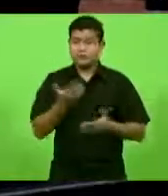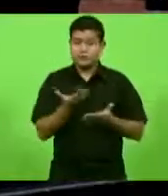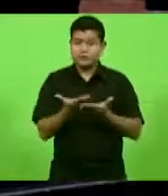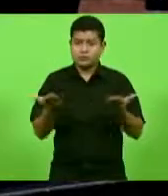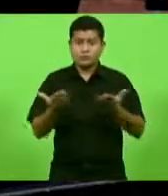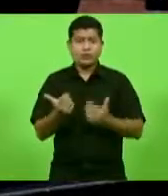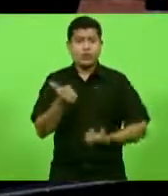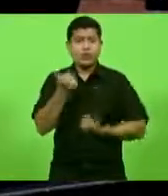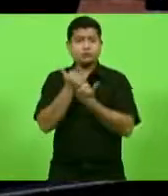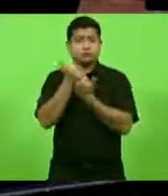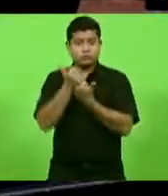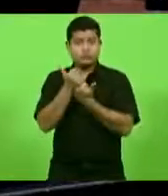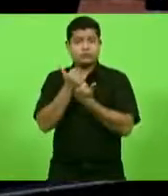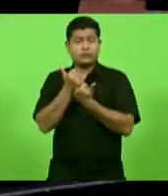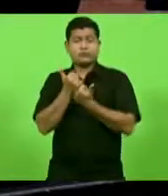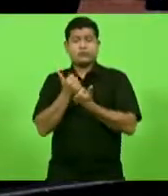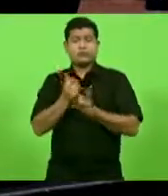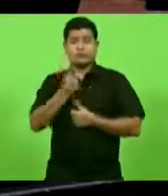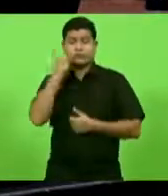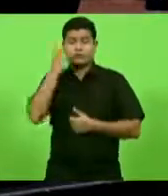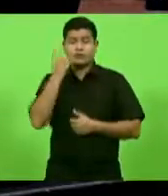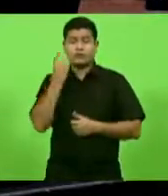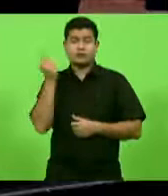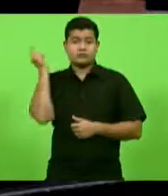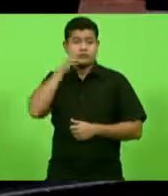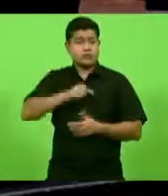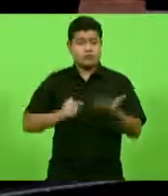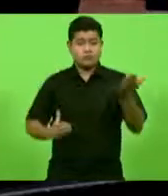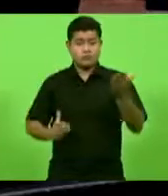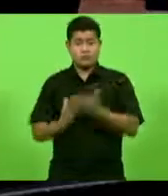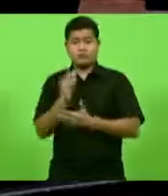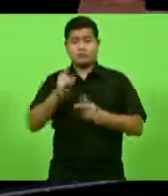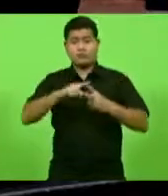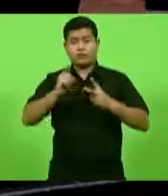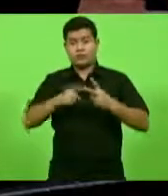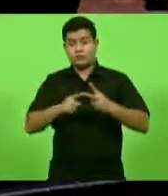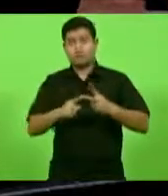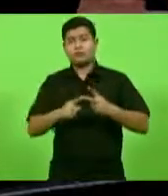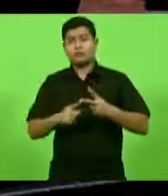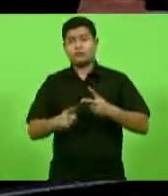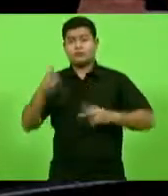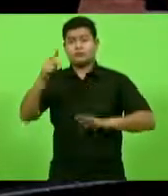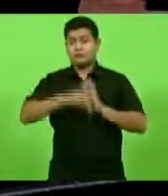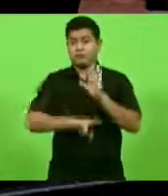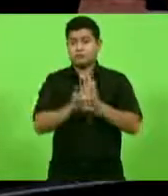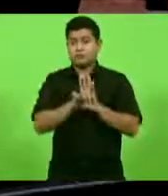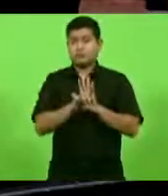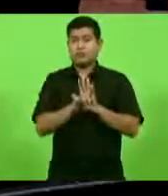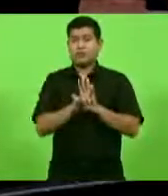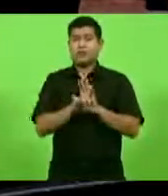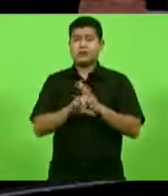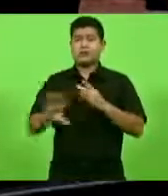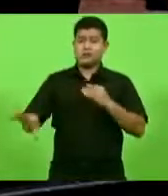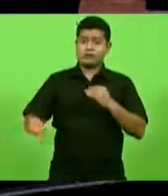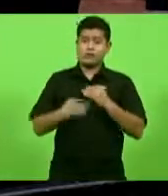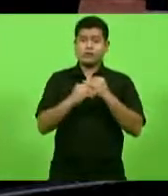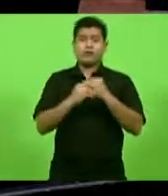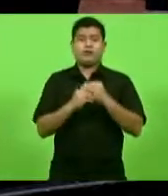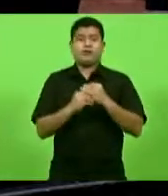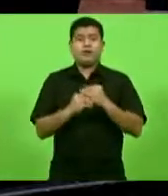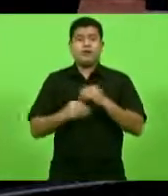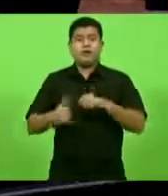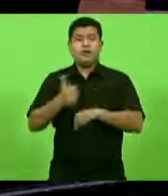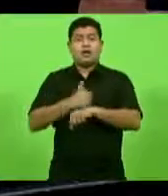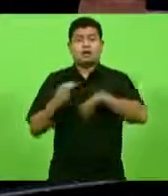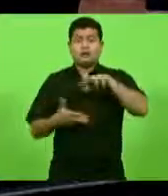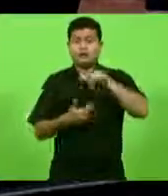das deputadas, para aprovarmos esses dois projetos com a emenda substitutiva global feita